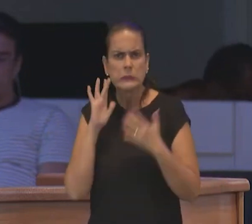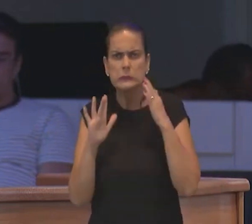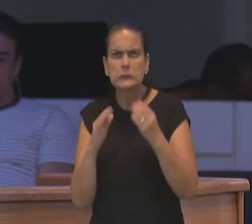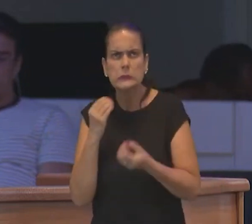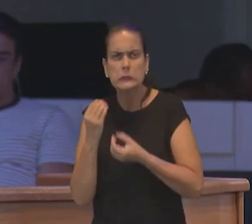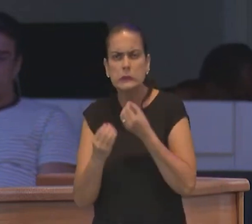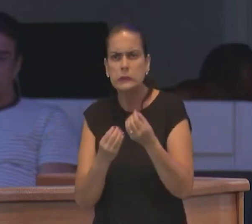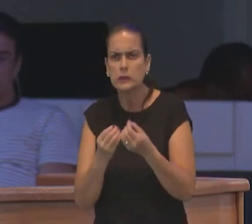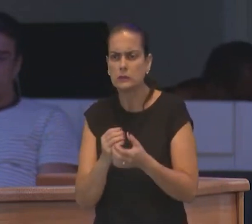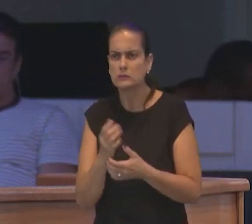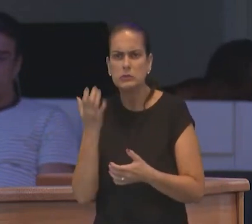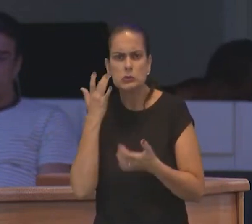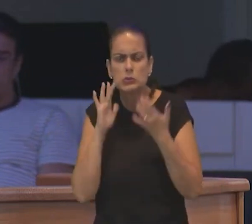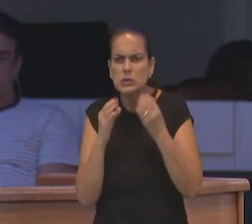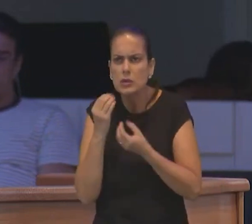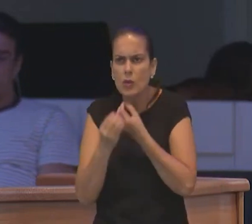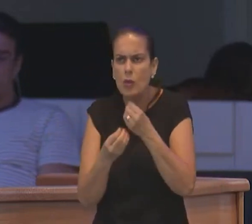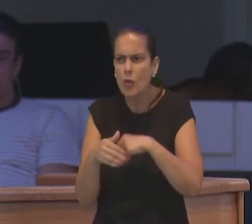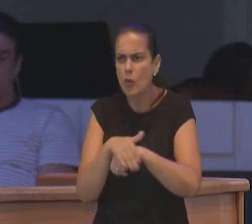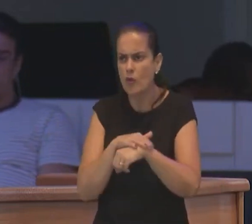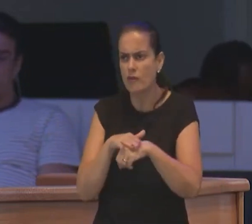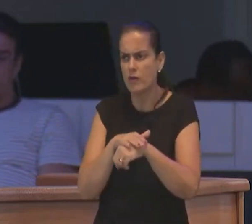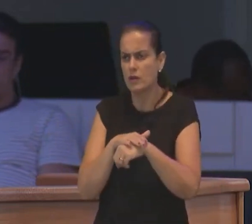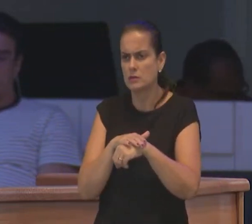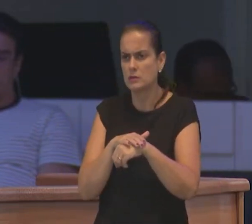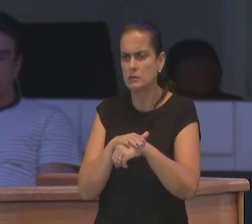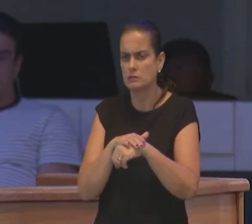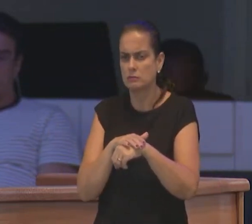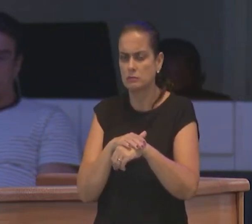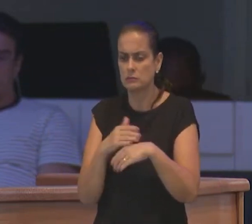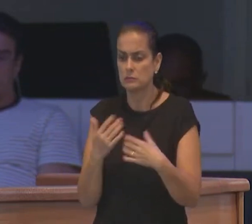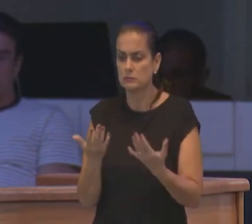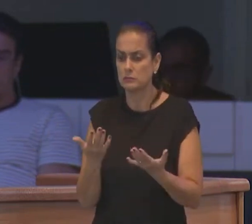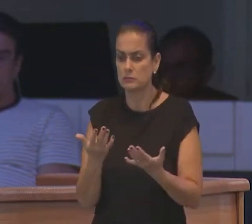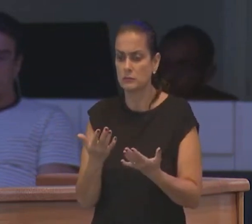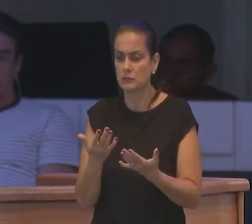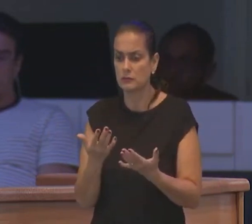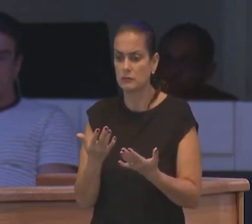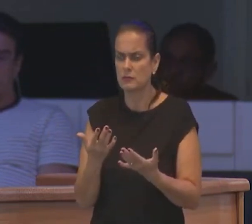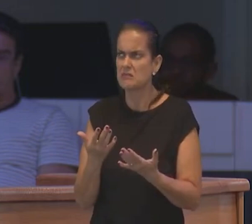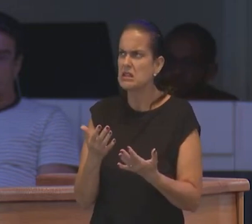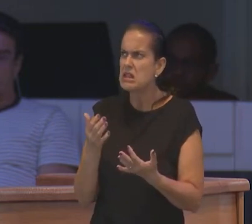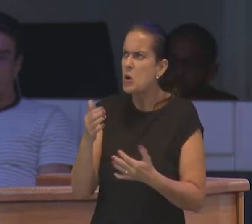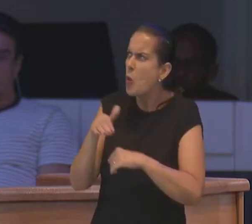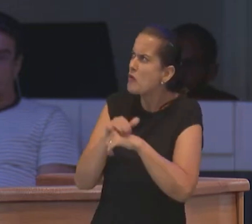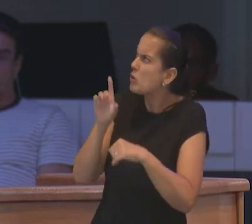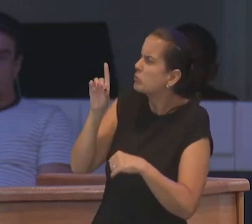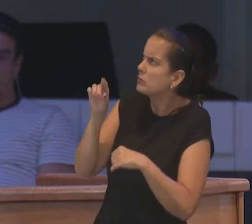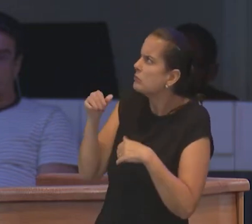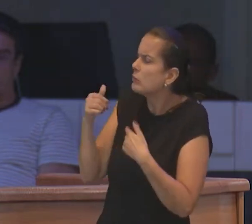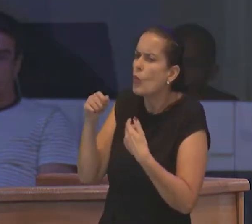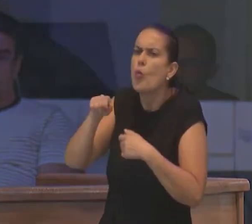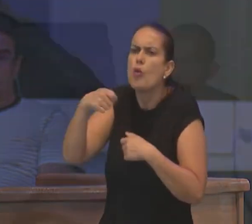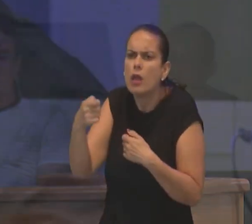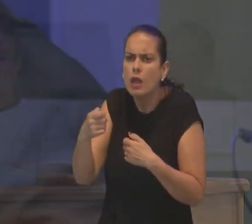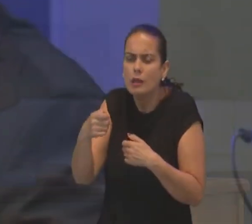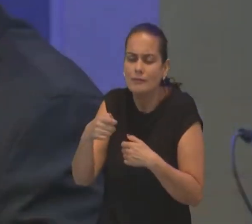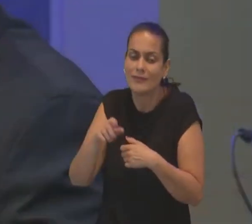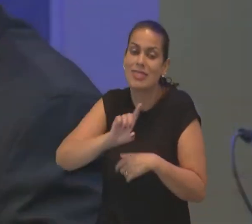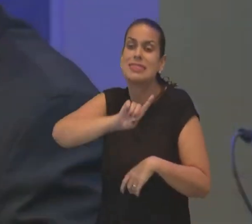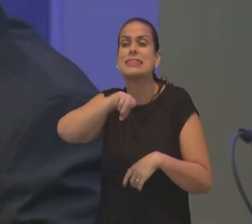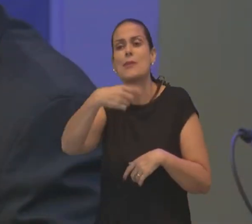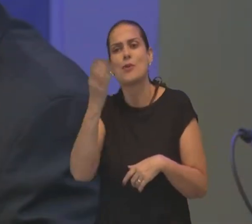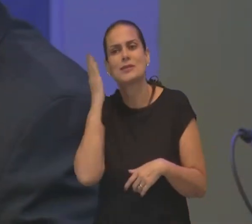com o excelentíssimo, não sei se ele foi conversar com aquele juiz. Eu sei, meus irmãos, depois a gente foi saber da